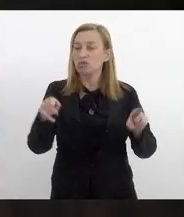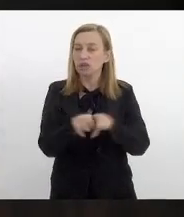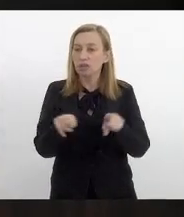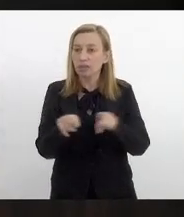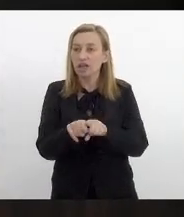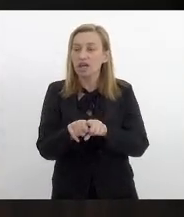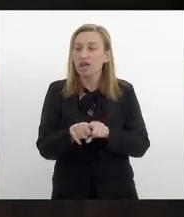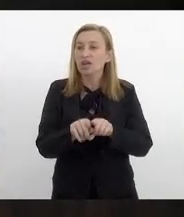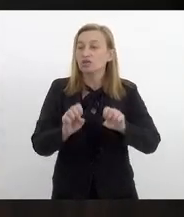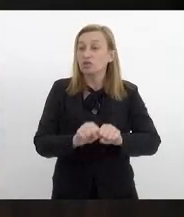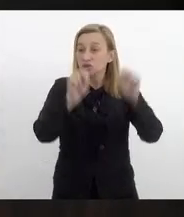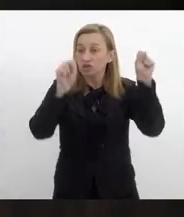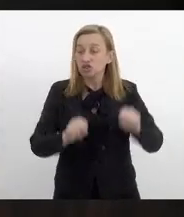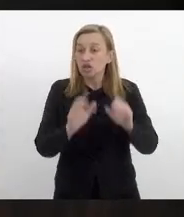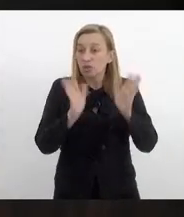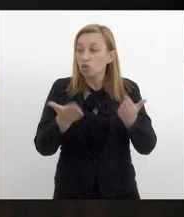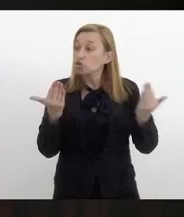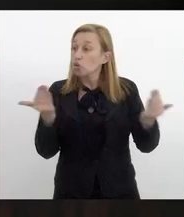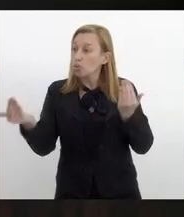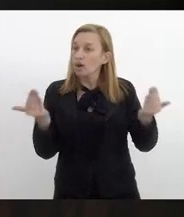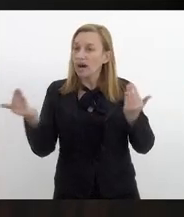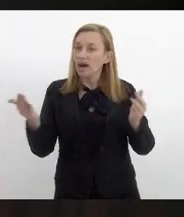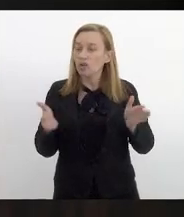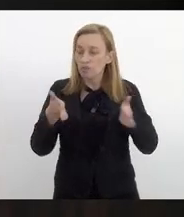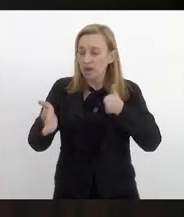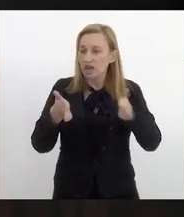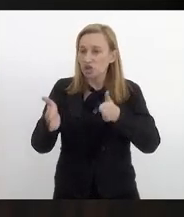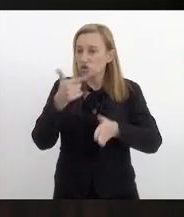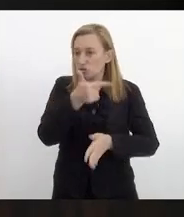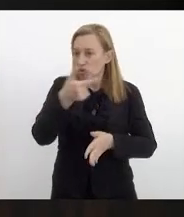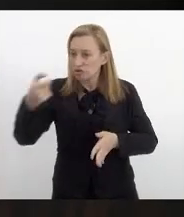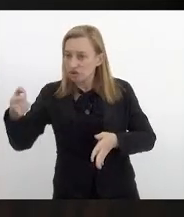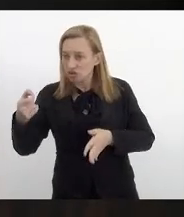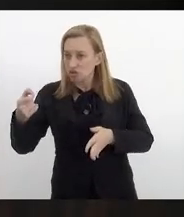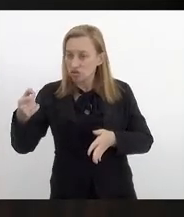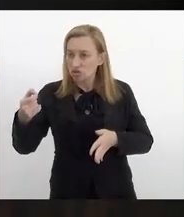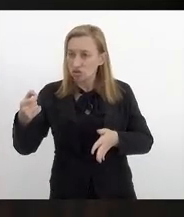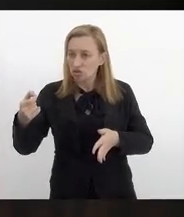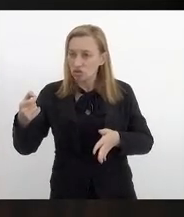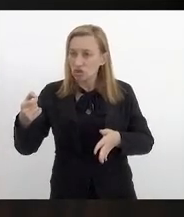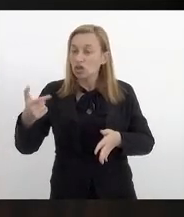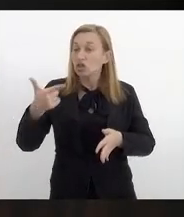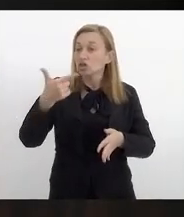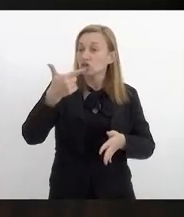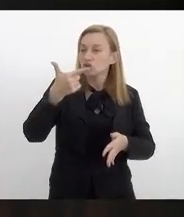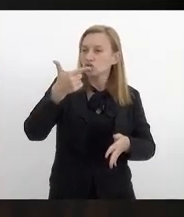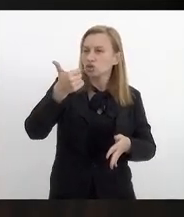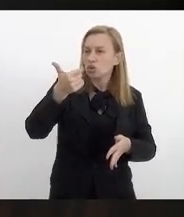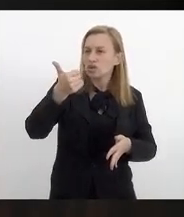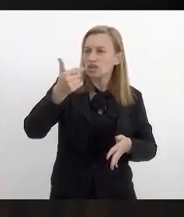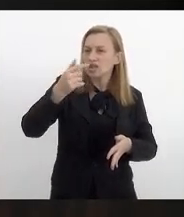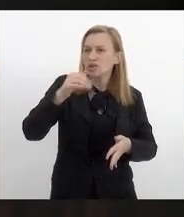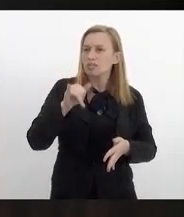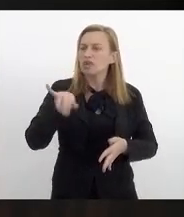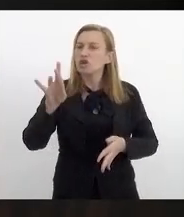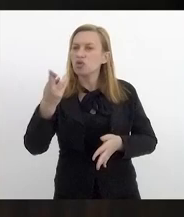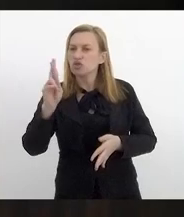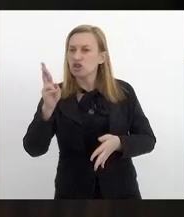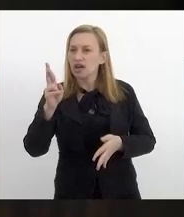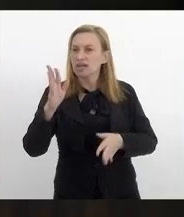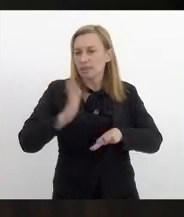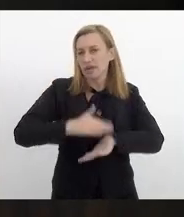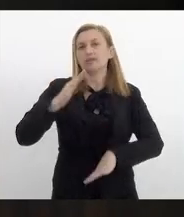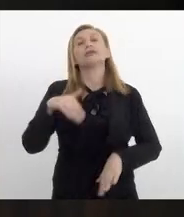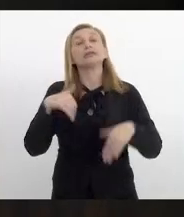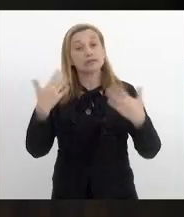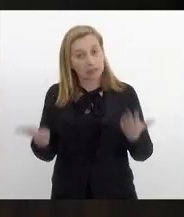Nossa receita, hoje, comparado ao mesmo período de 2020, estão 12 bilhões de reais a mais.